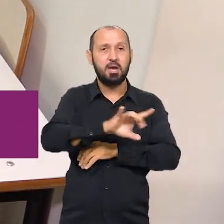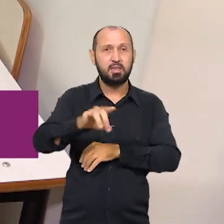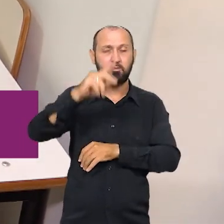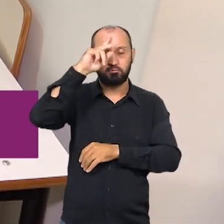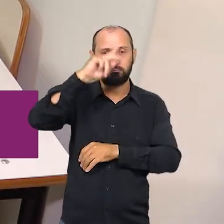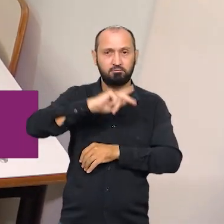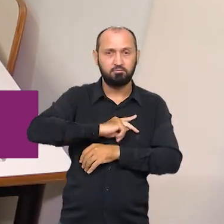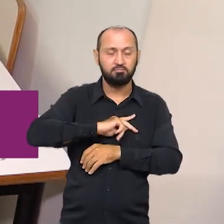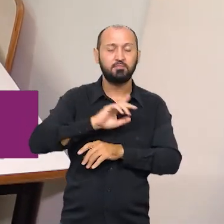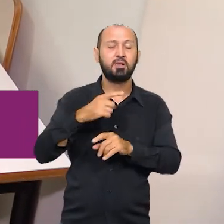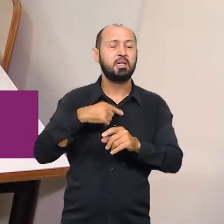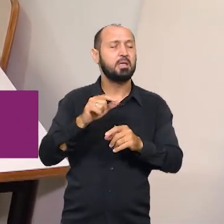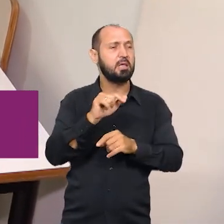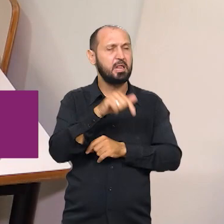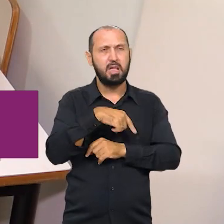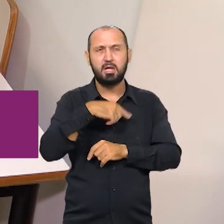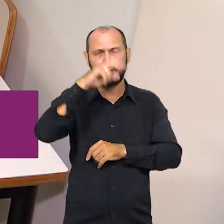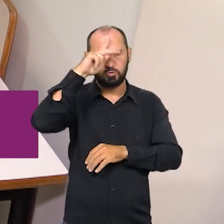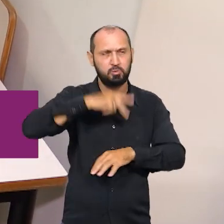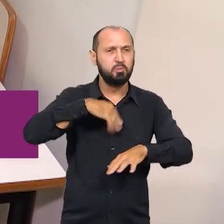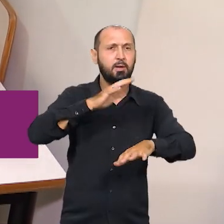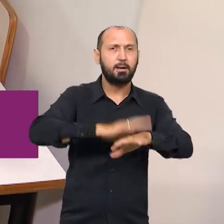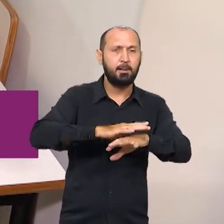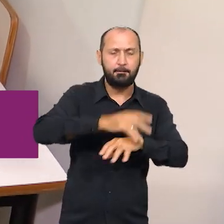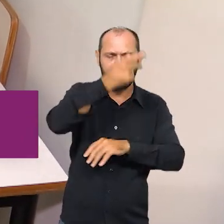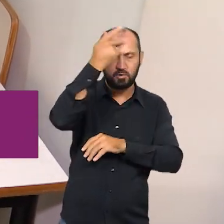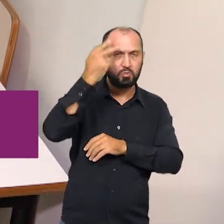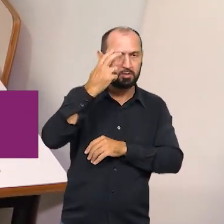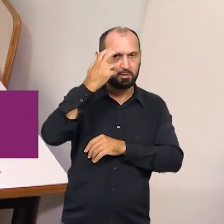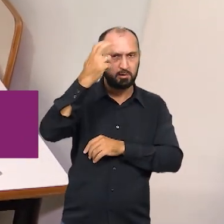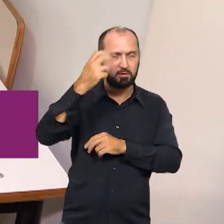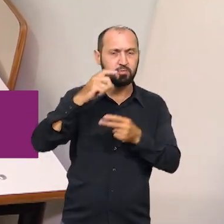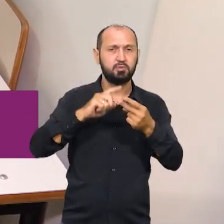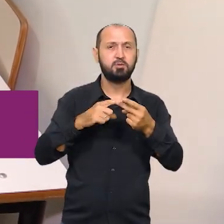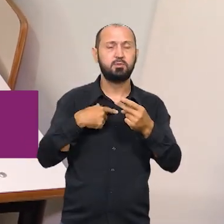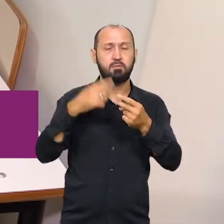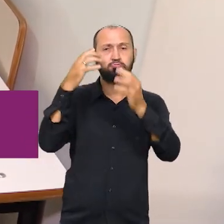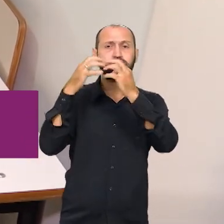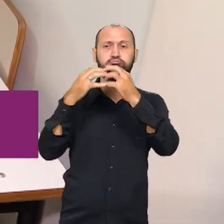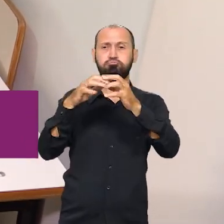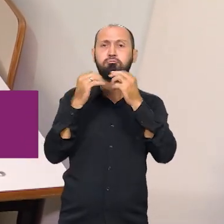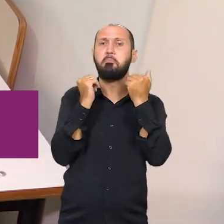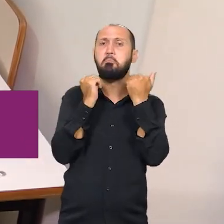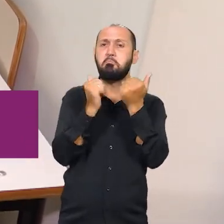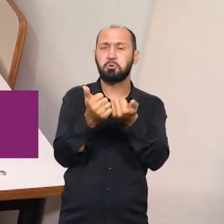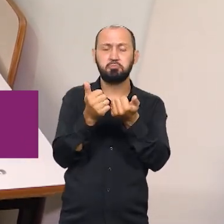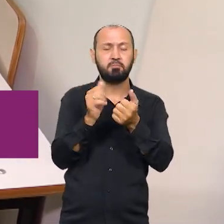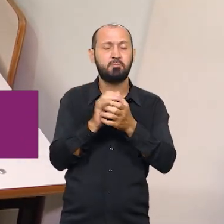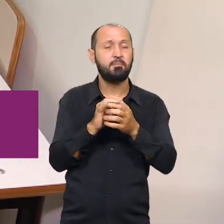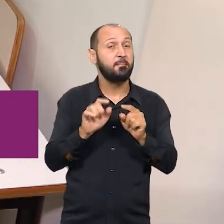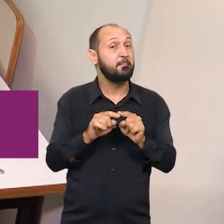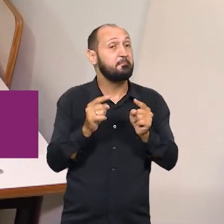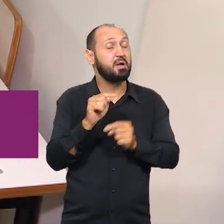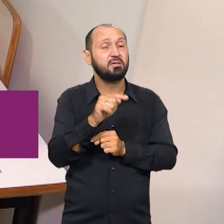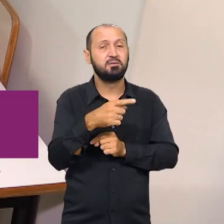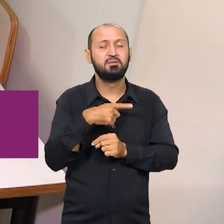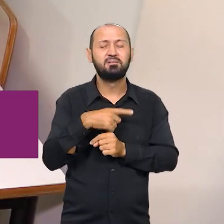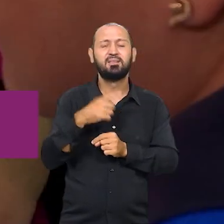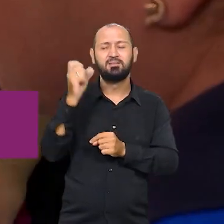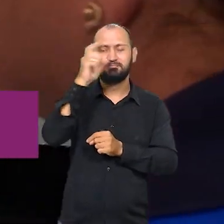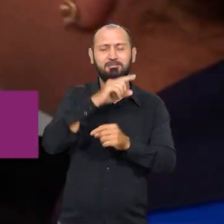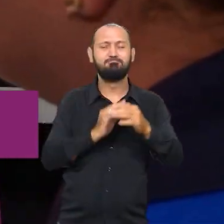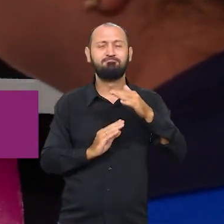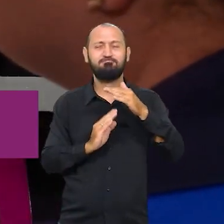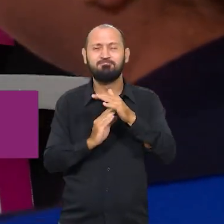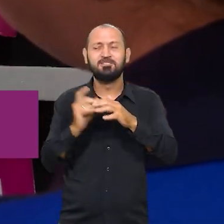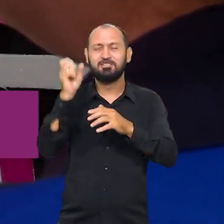à autonomia. Eles são autônomos, são pessoas inteligentes, são pessoas Sim. com o cognitivo preservado, mas eles